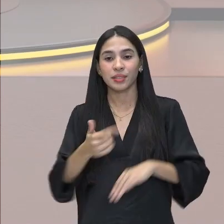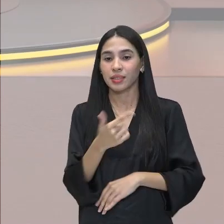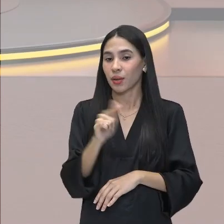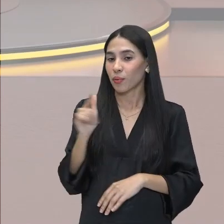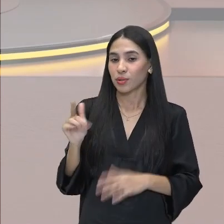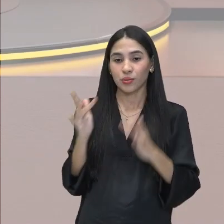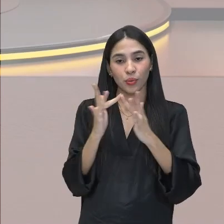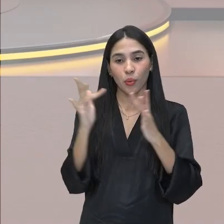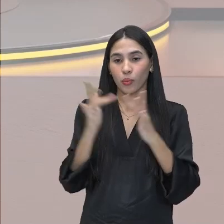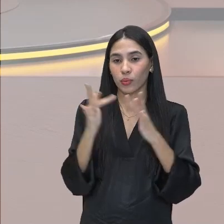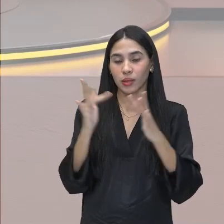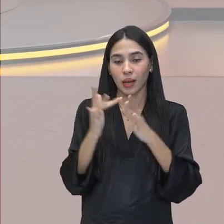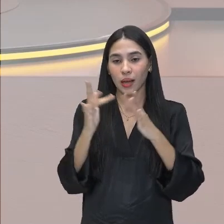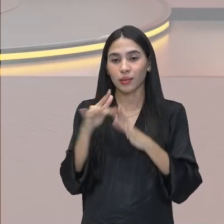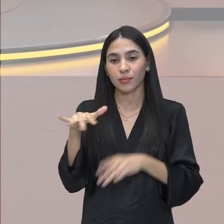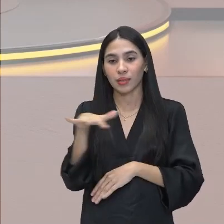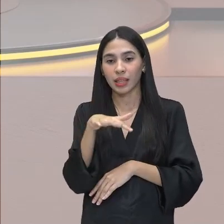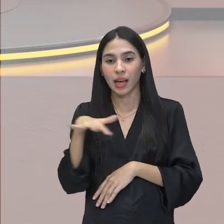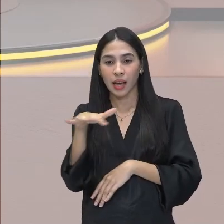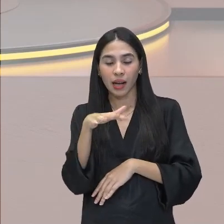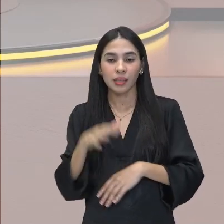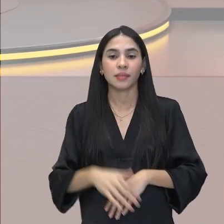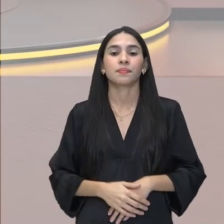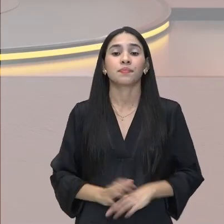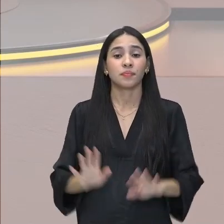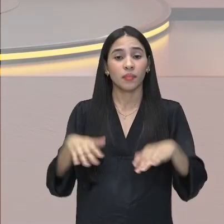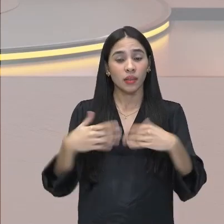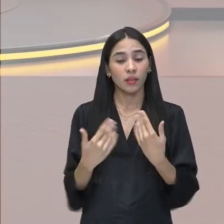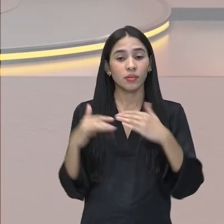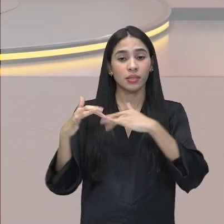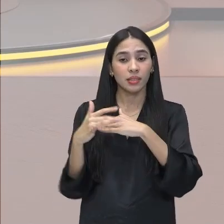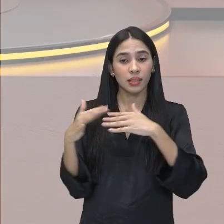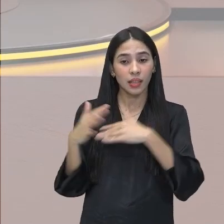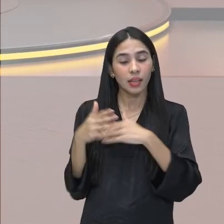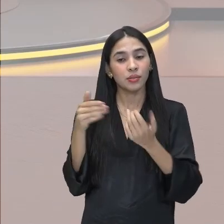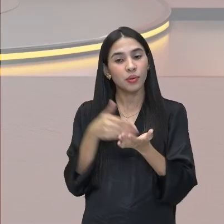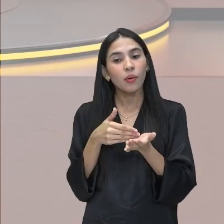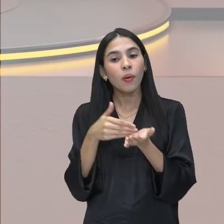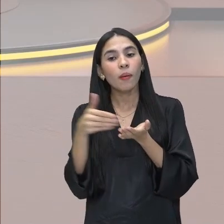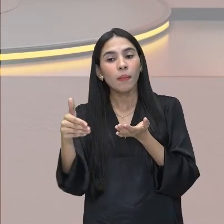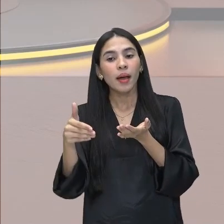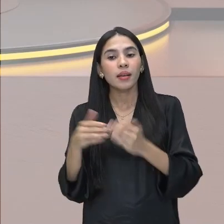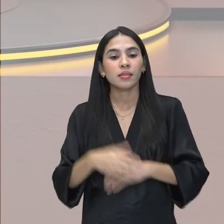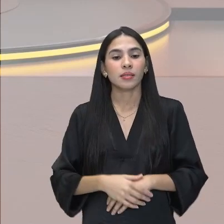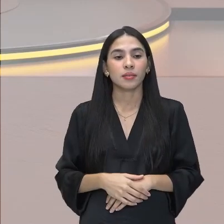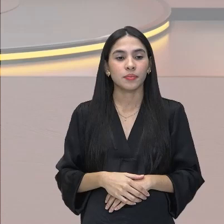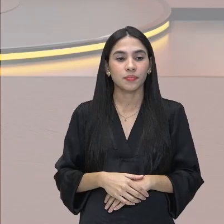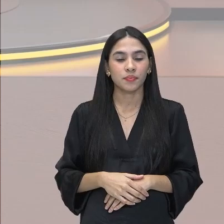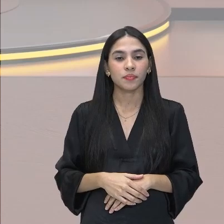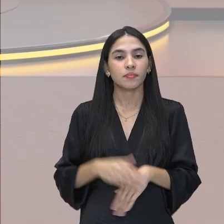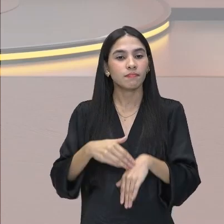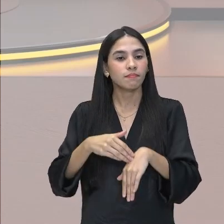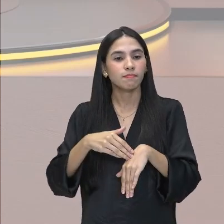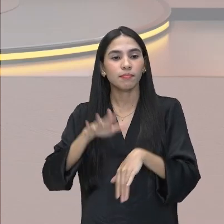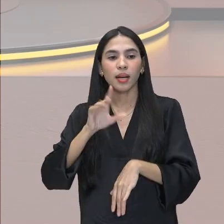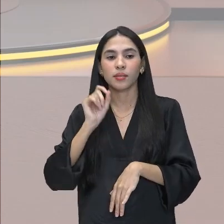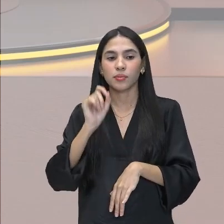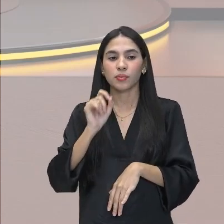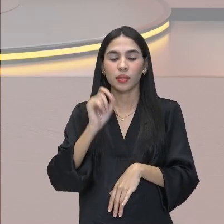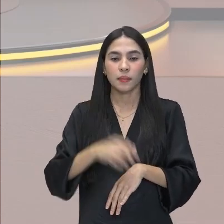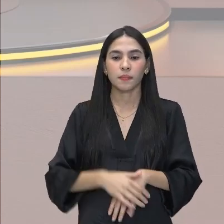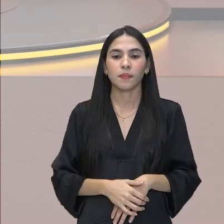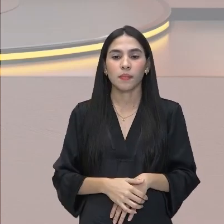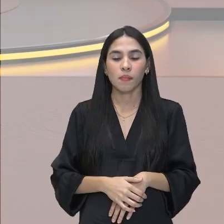esse acesso lá nessas áreas, né? Então, as cidades, elas começam a ofertar mais